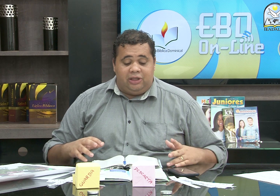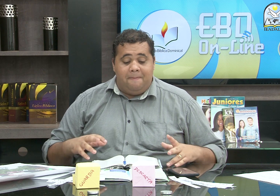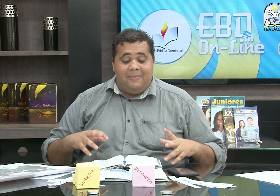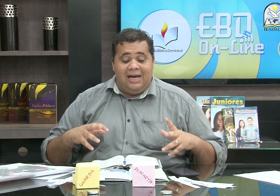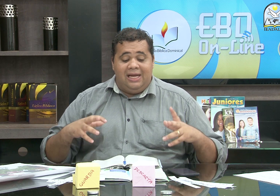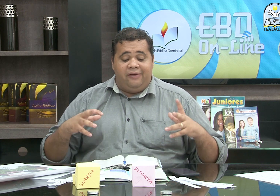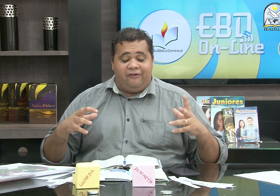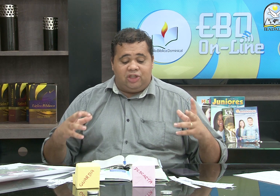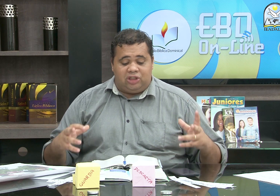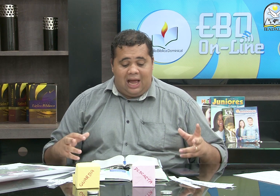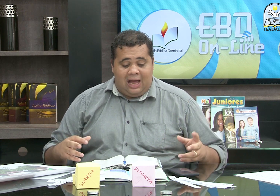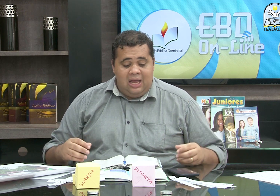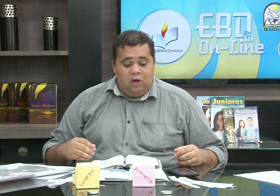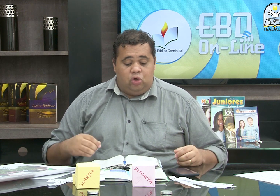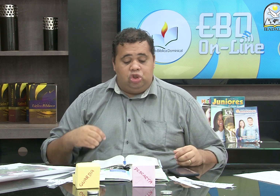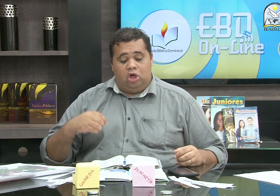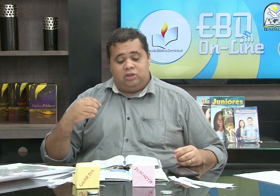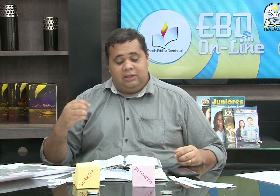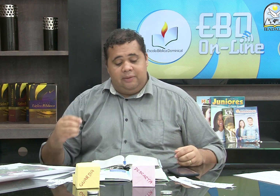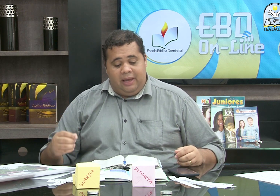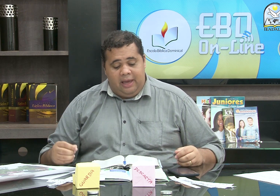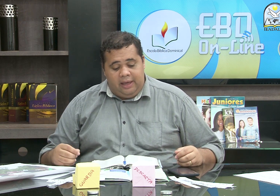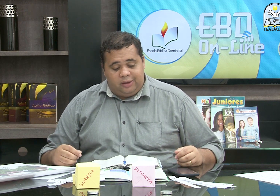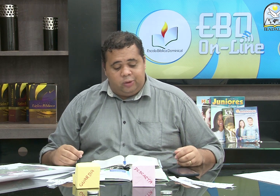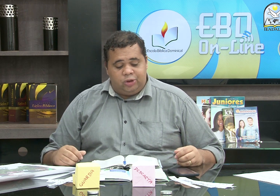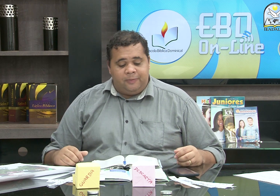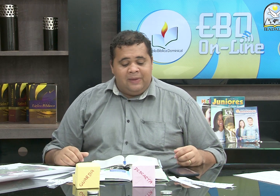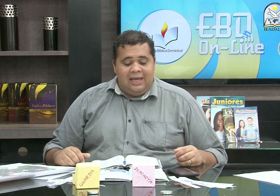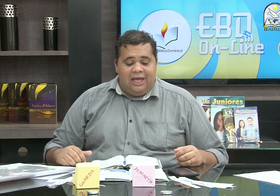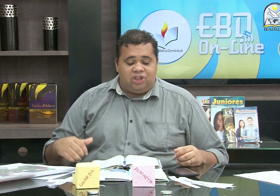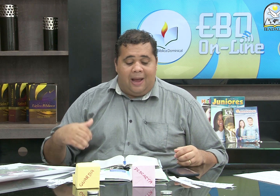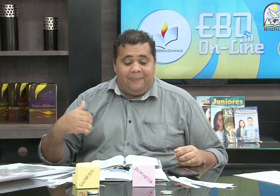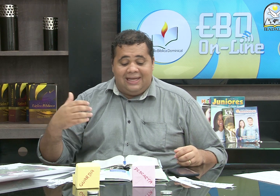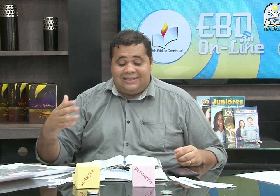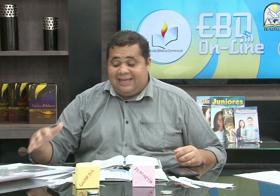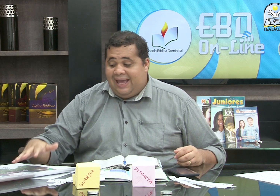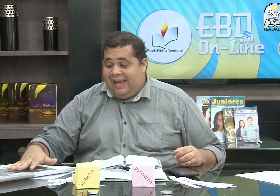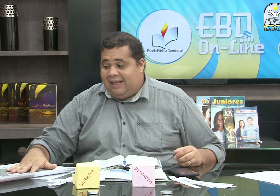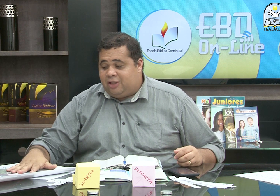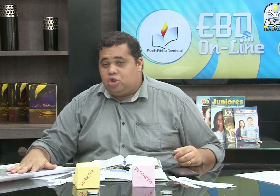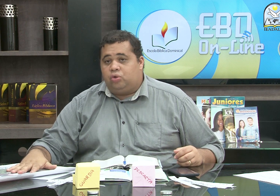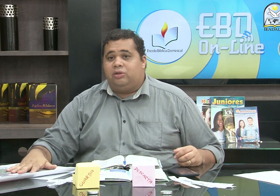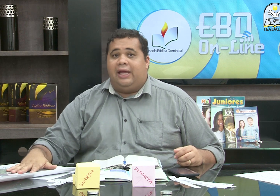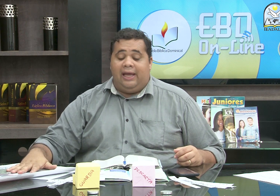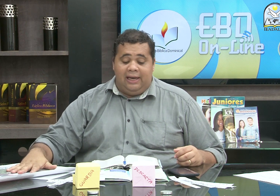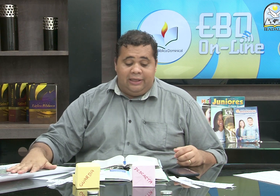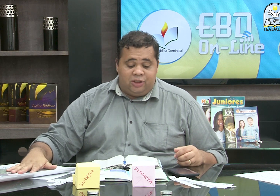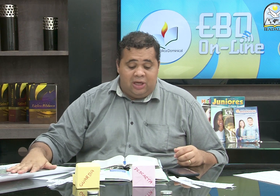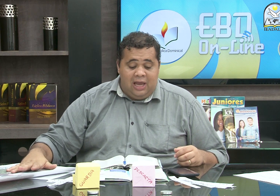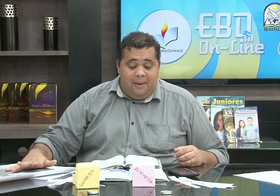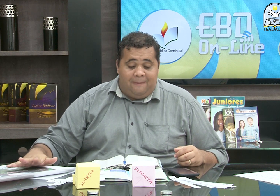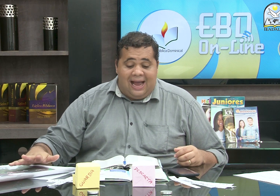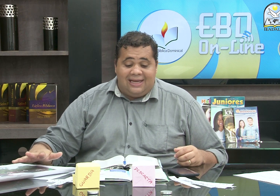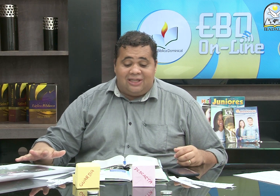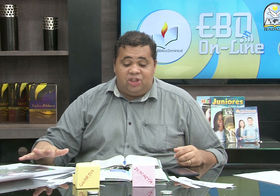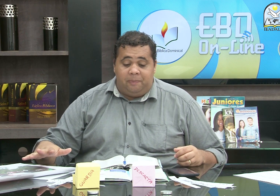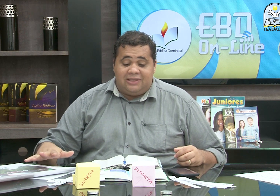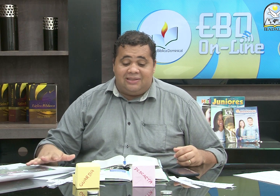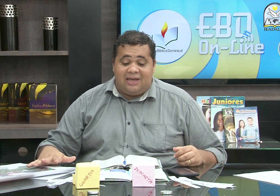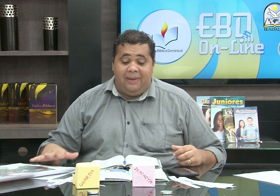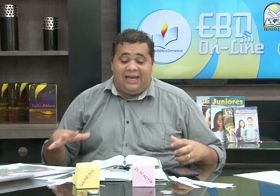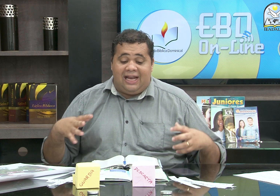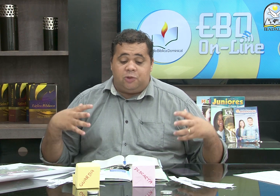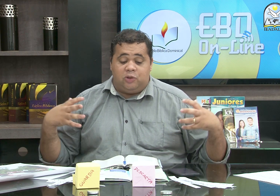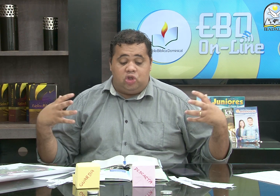pra gente manifestar os nossos sentimentos estar presente junto deles mas a gente